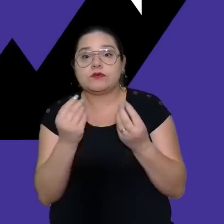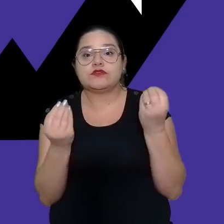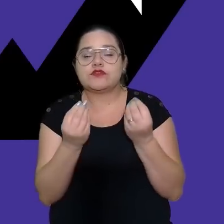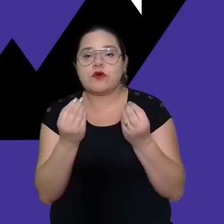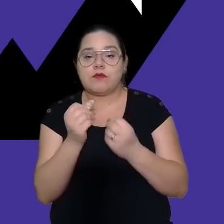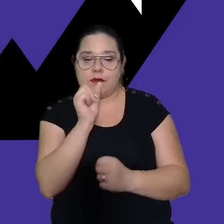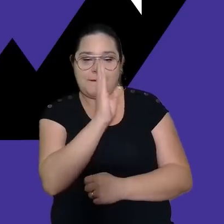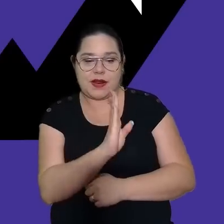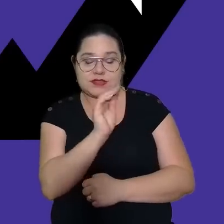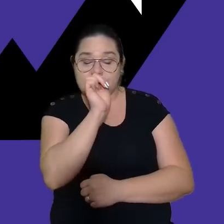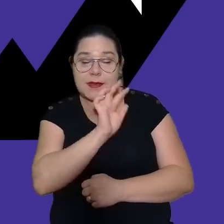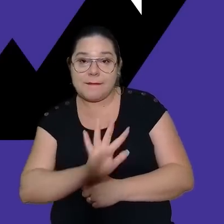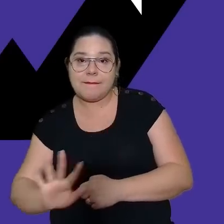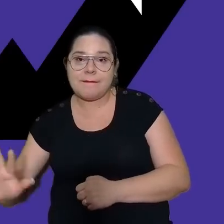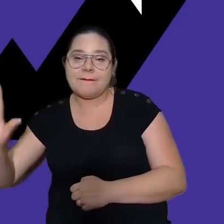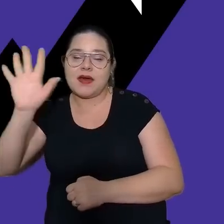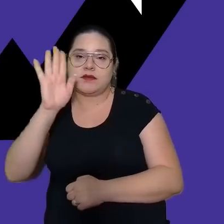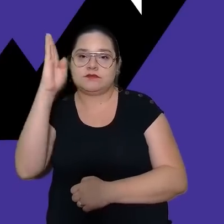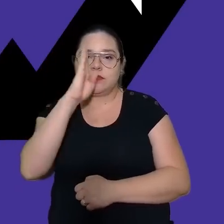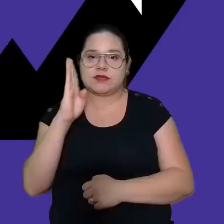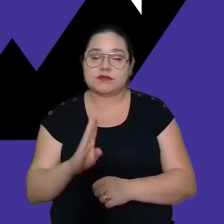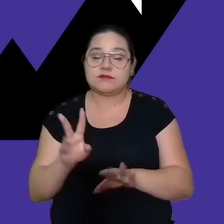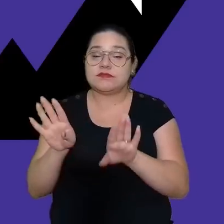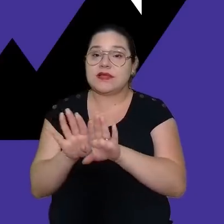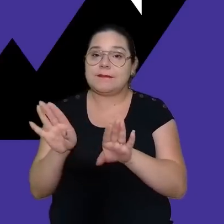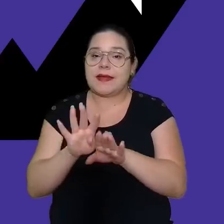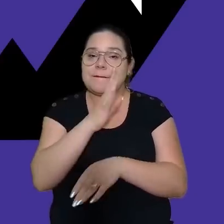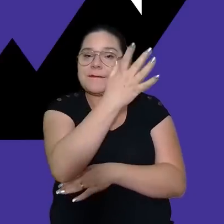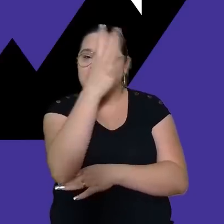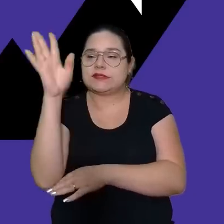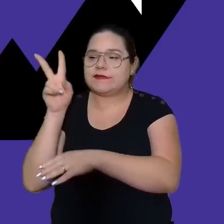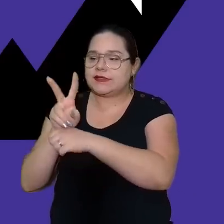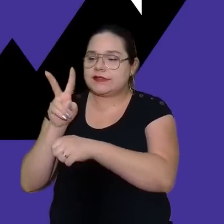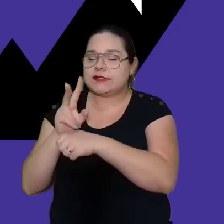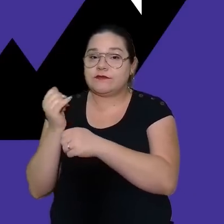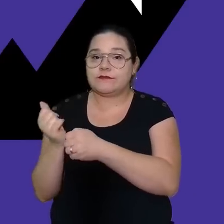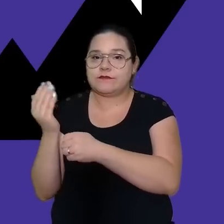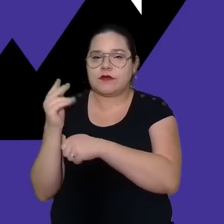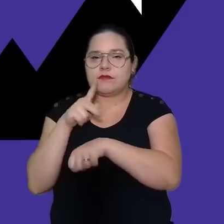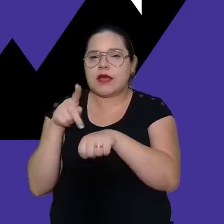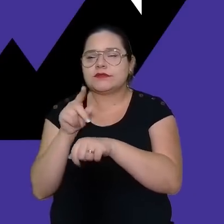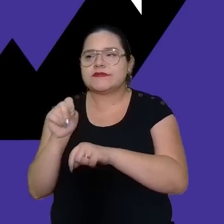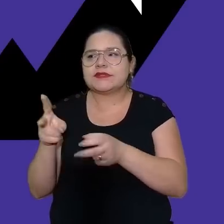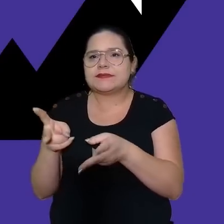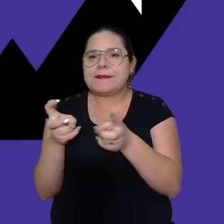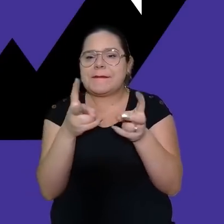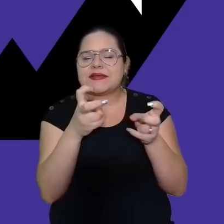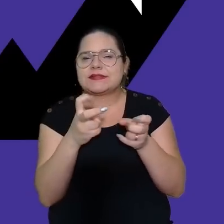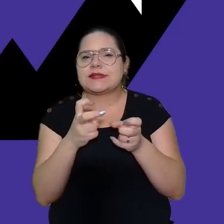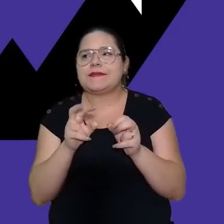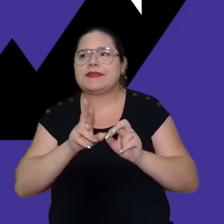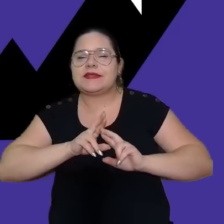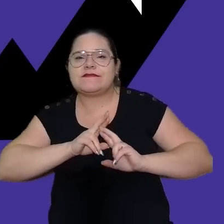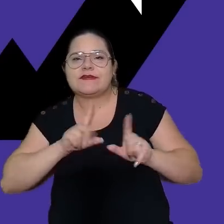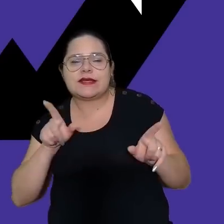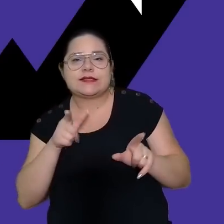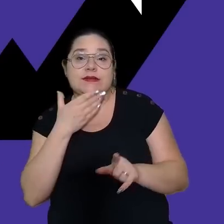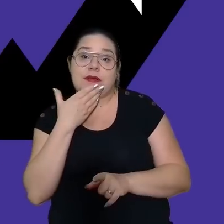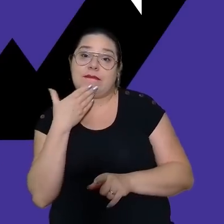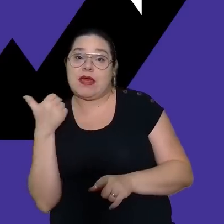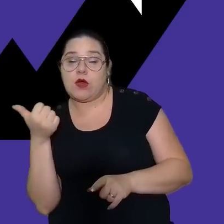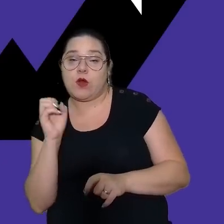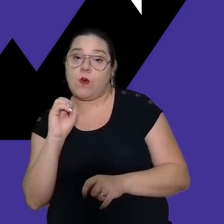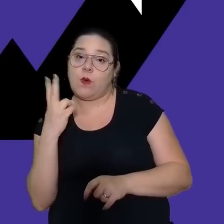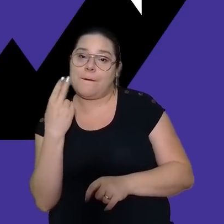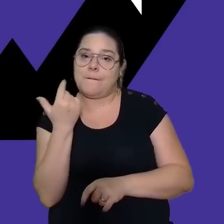agro e preservação ambiental no exterior. O que que vocês têm notado aí de diferença, seja para melhor ou para pior? E esse ponto que